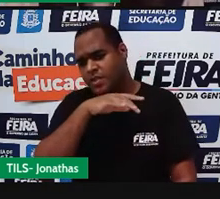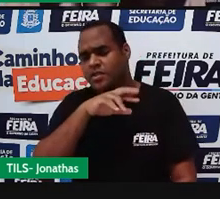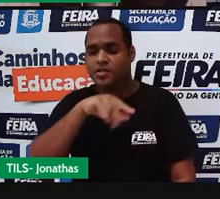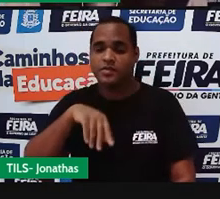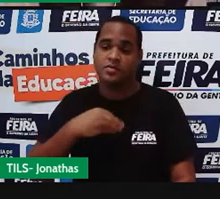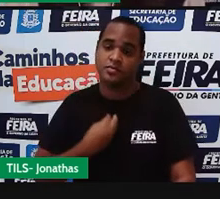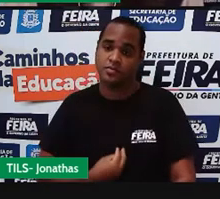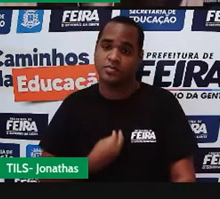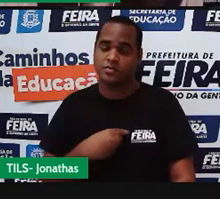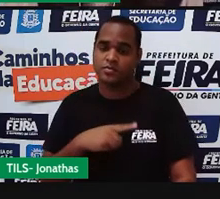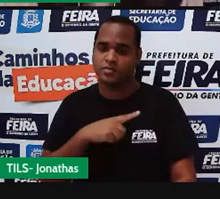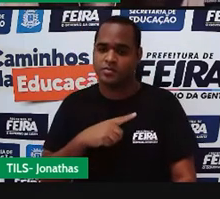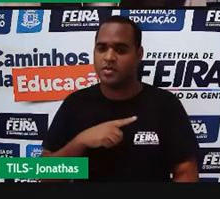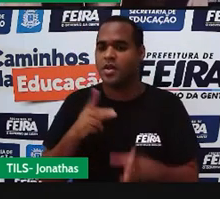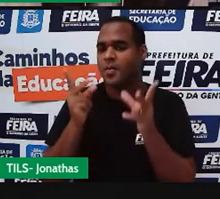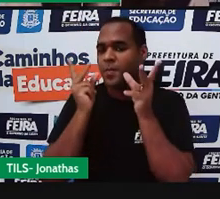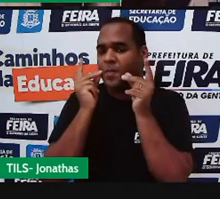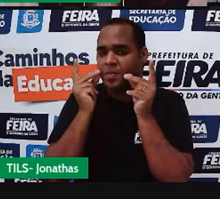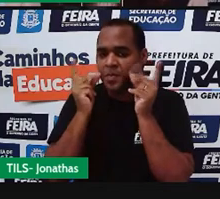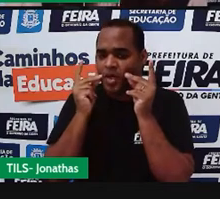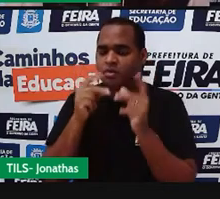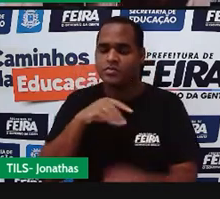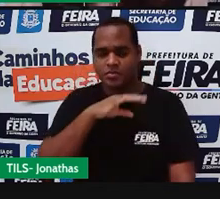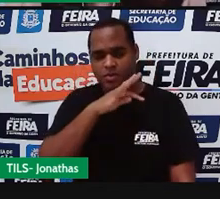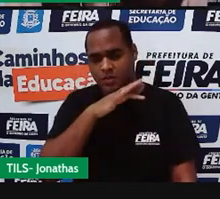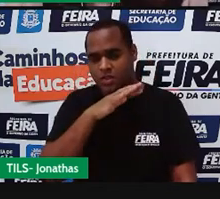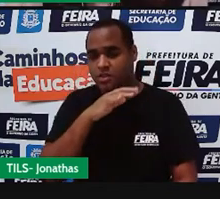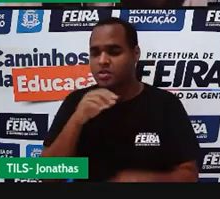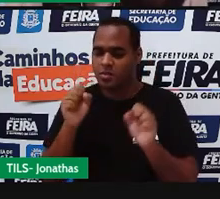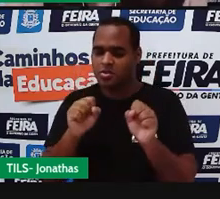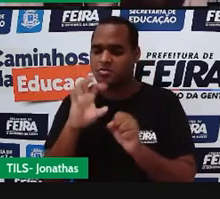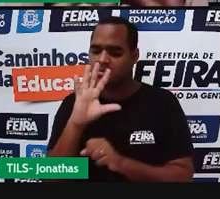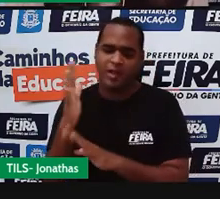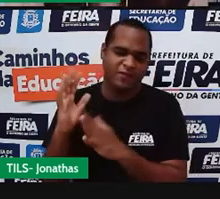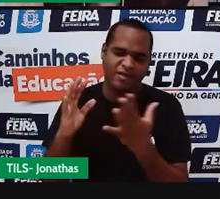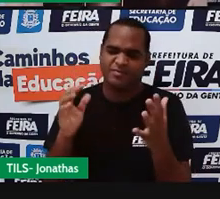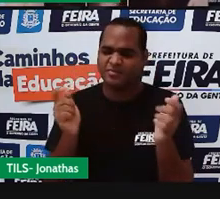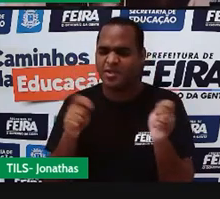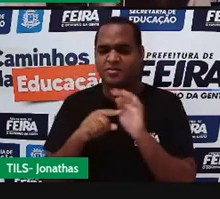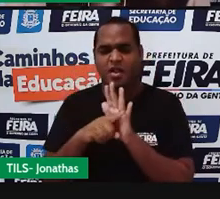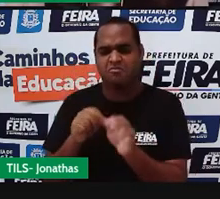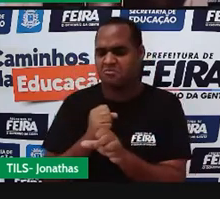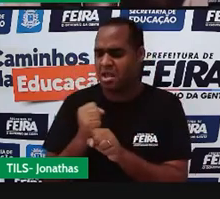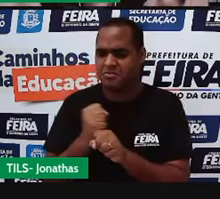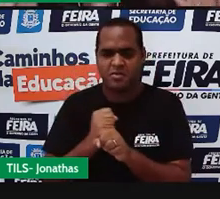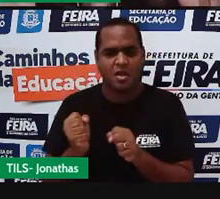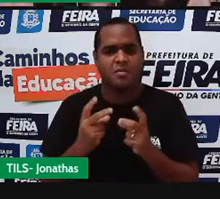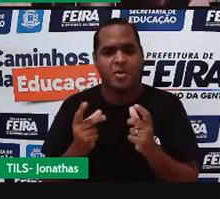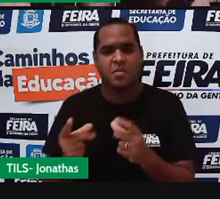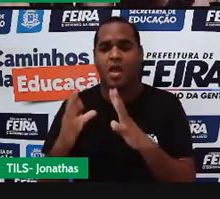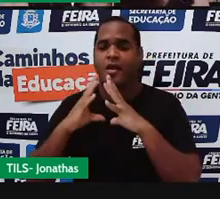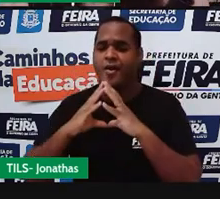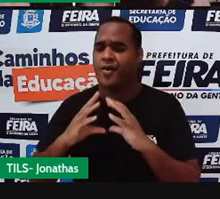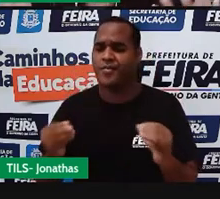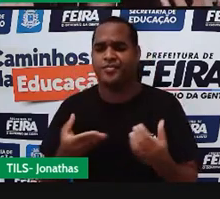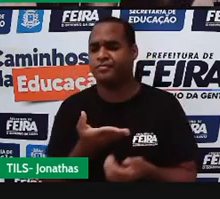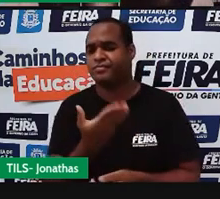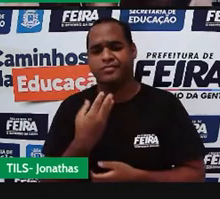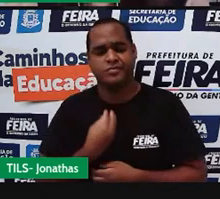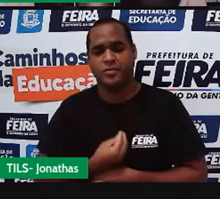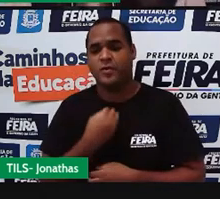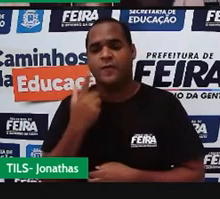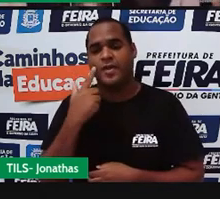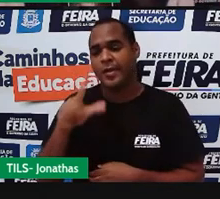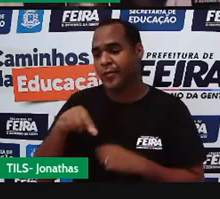os e embalagens de plástico Eles são muito ruins para o meio ambiente porque eu acho que ela demora muitos anos para se decompor então se você tiver